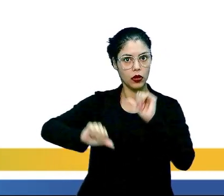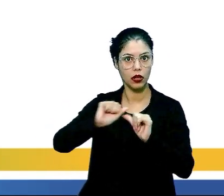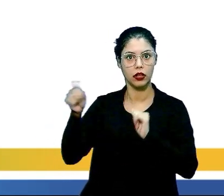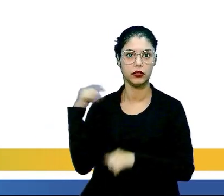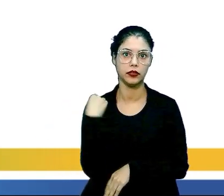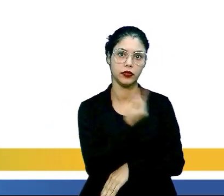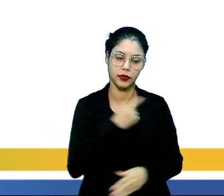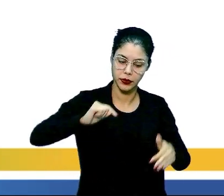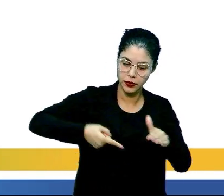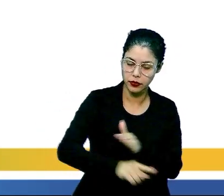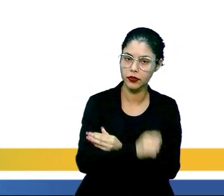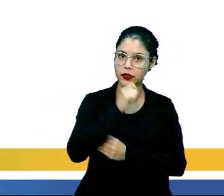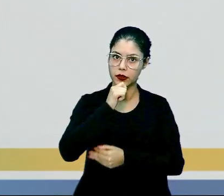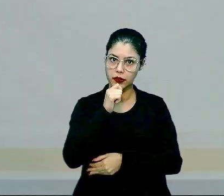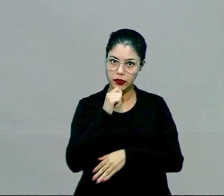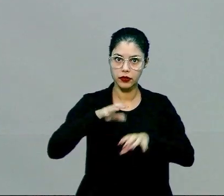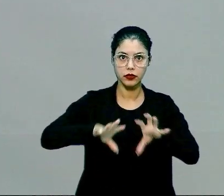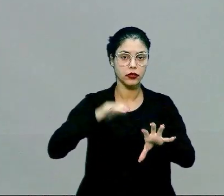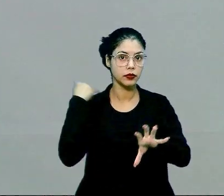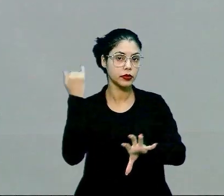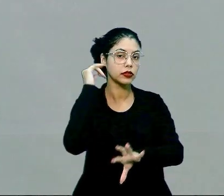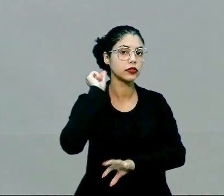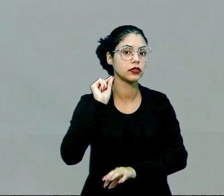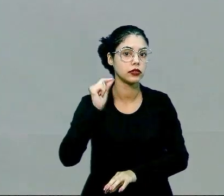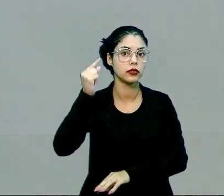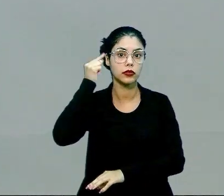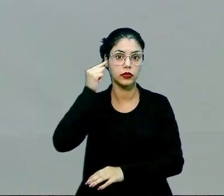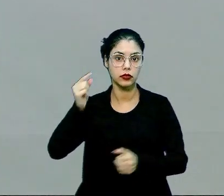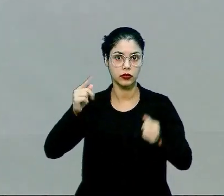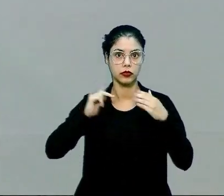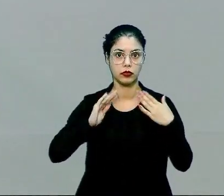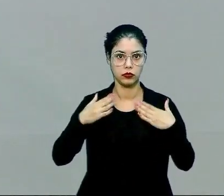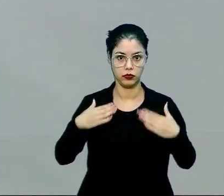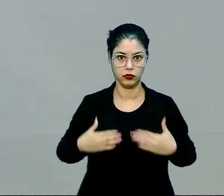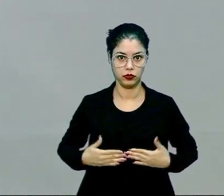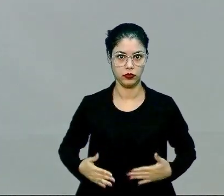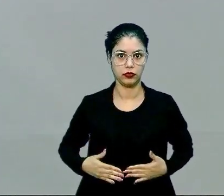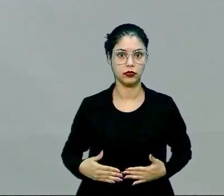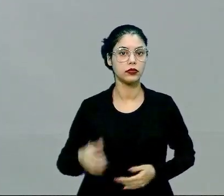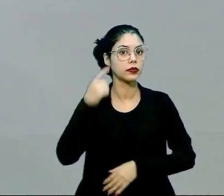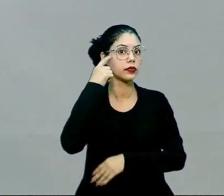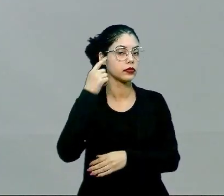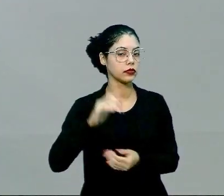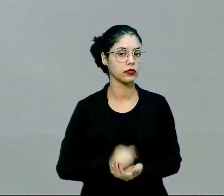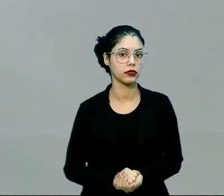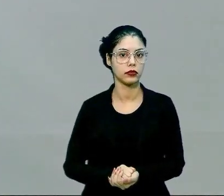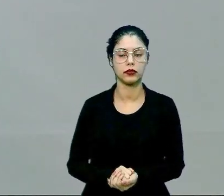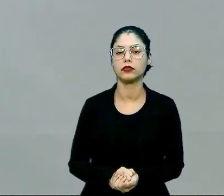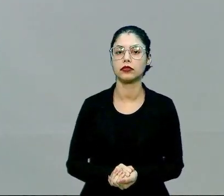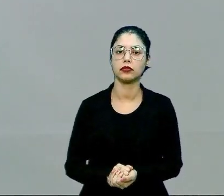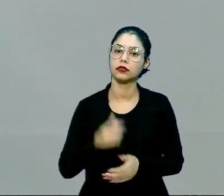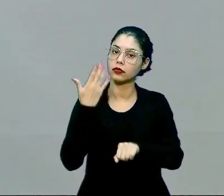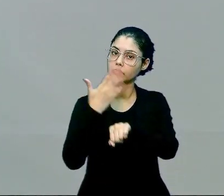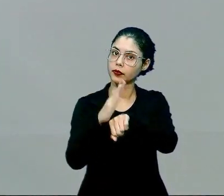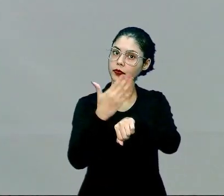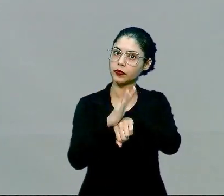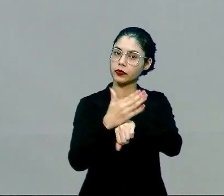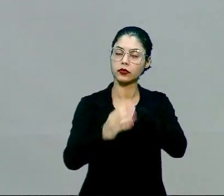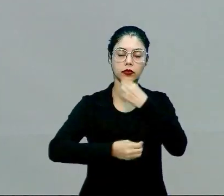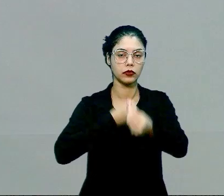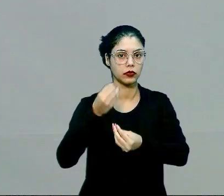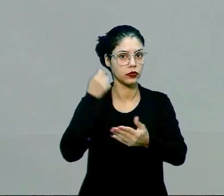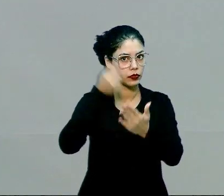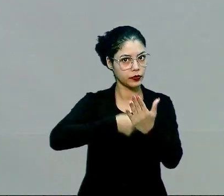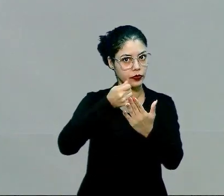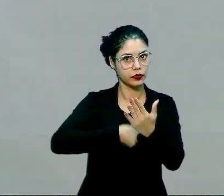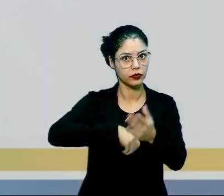a gente vai dar uma aprofundada, mas aqui o importante é manter o corpo são, a mente sã, fazendo o quê? Praticando. Como é que isso